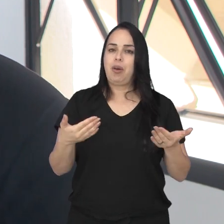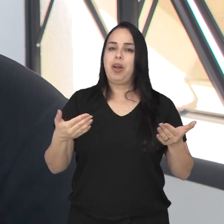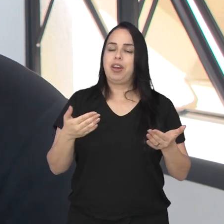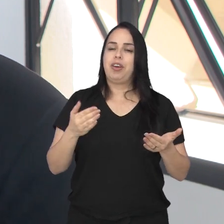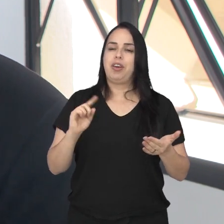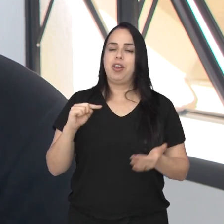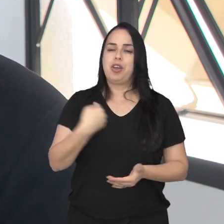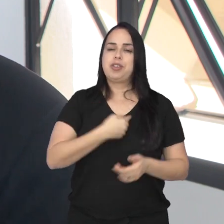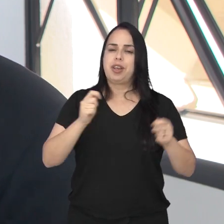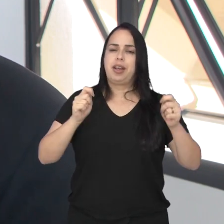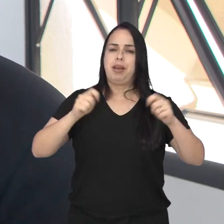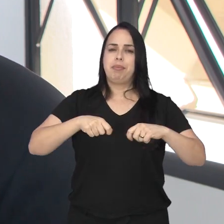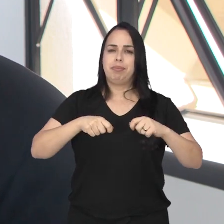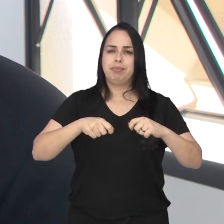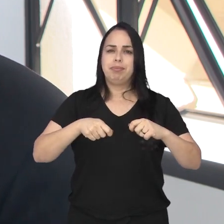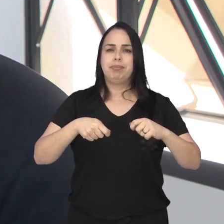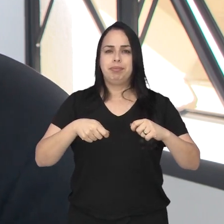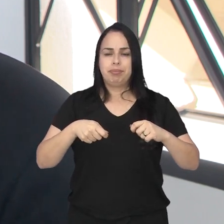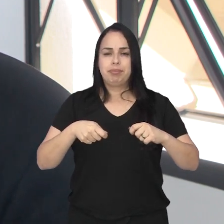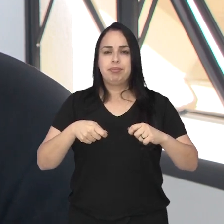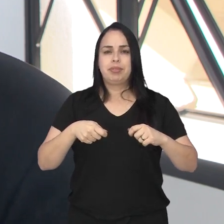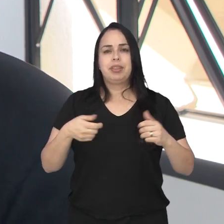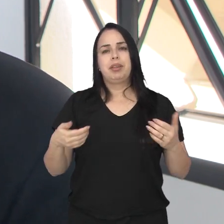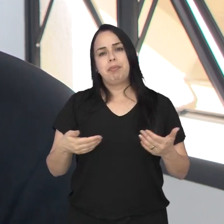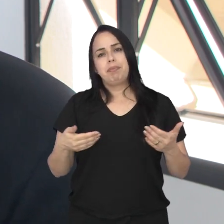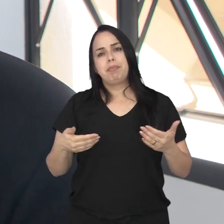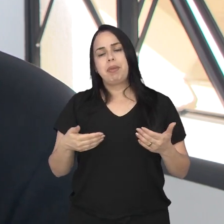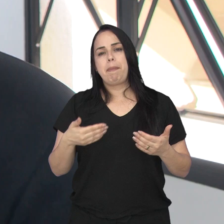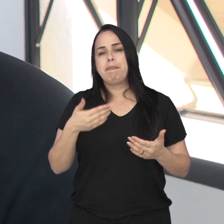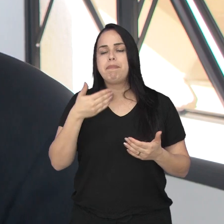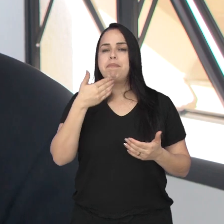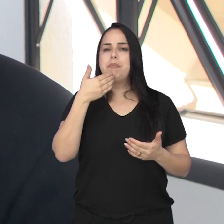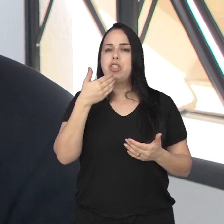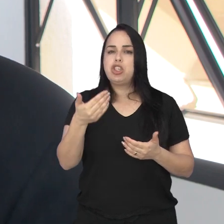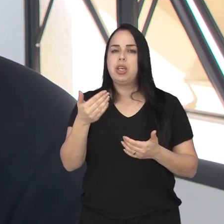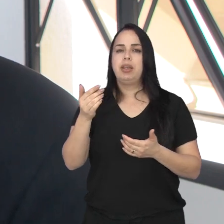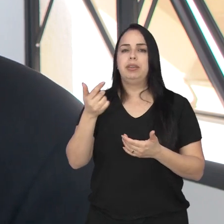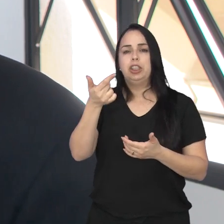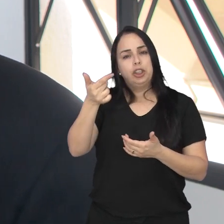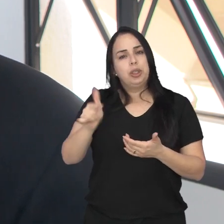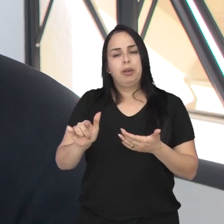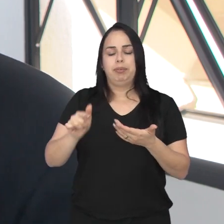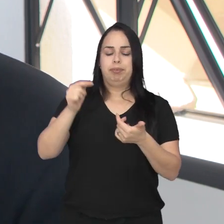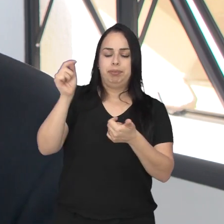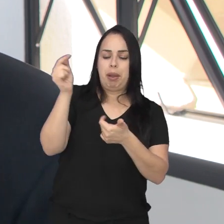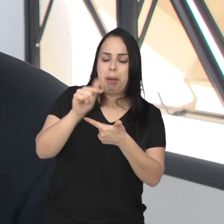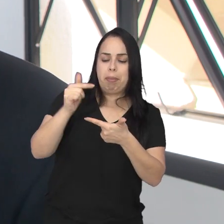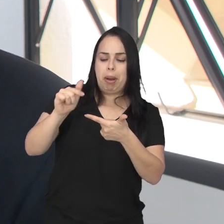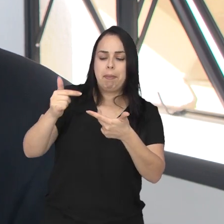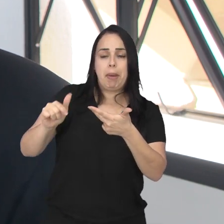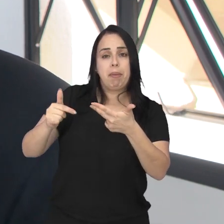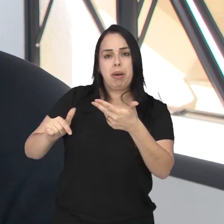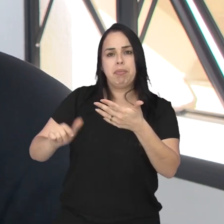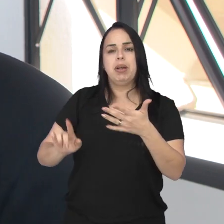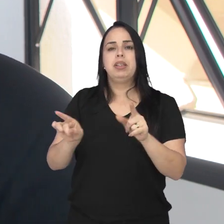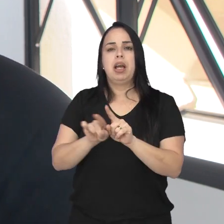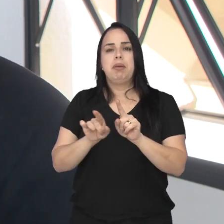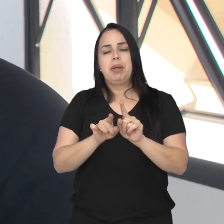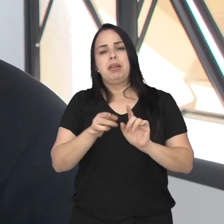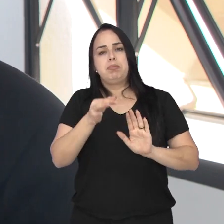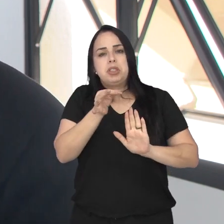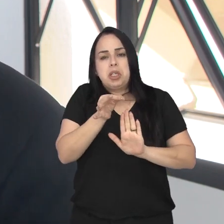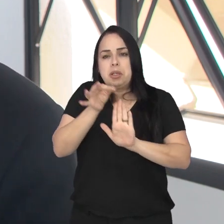desse aprofundamento a gente pode também encaminhar algo mais alguma solicitação é